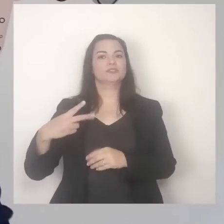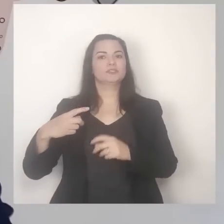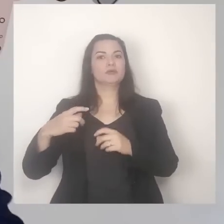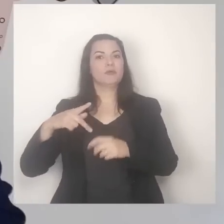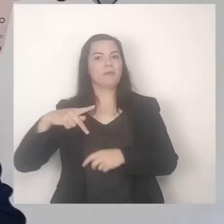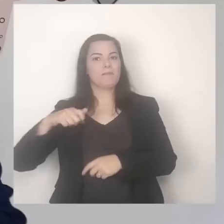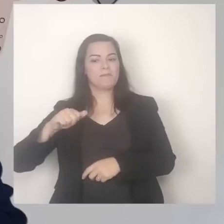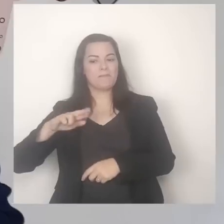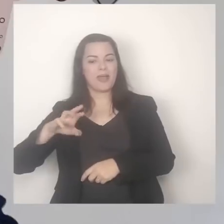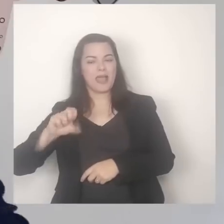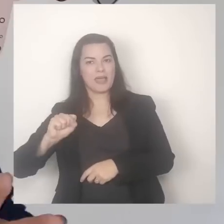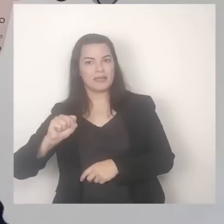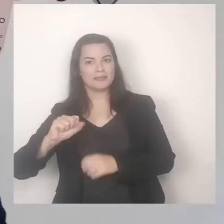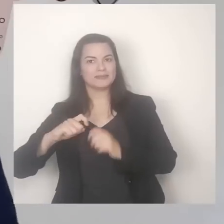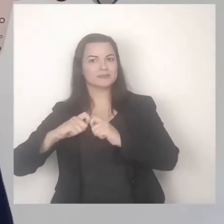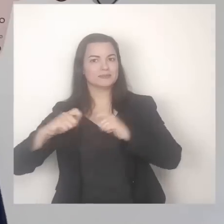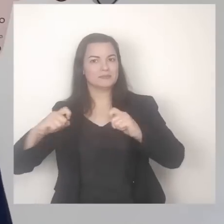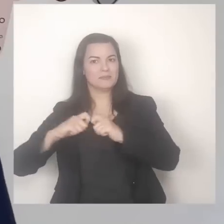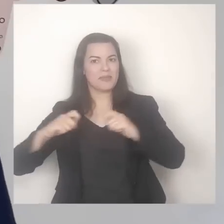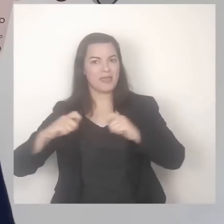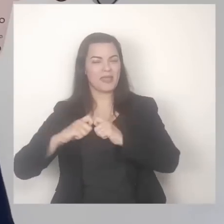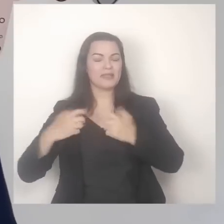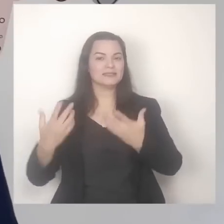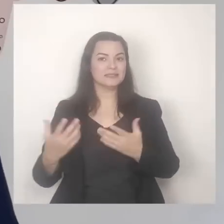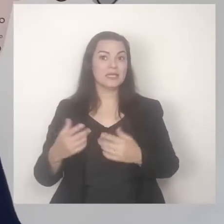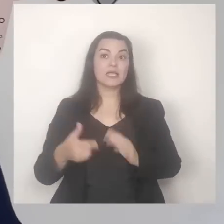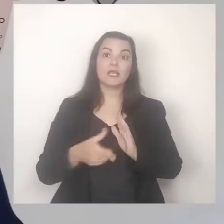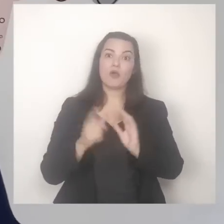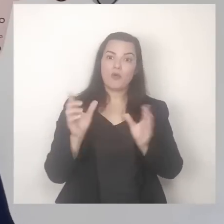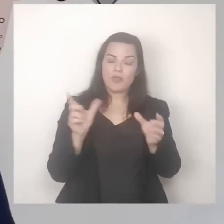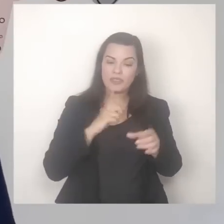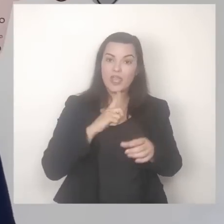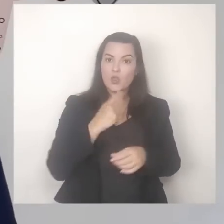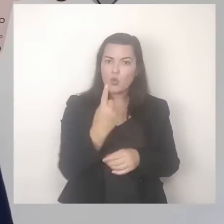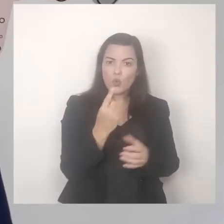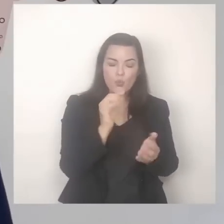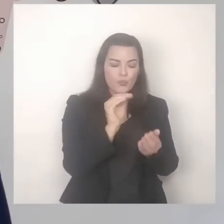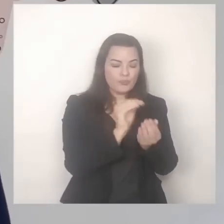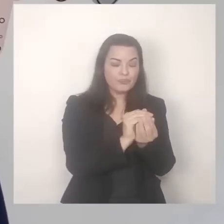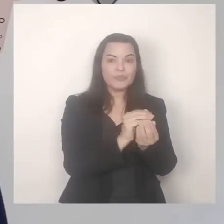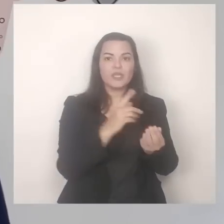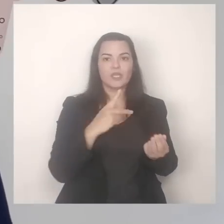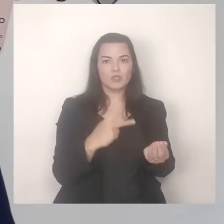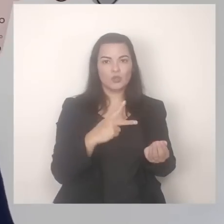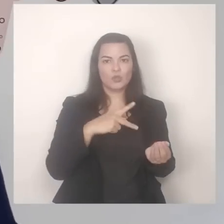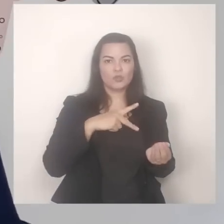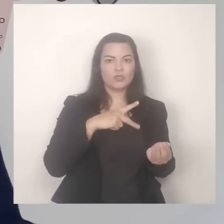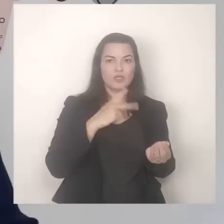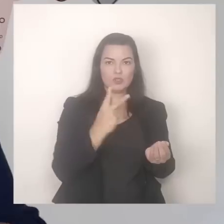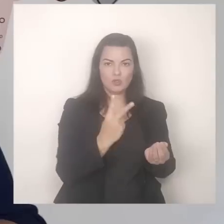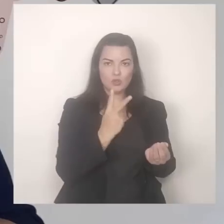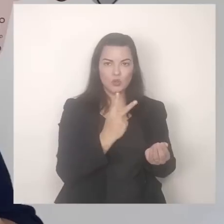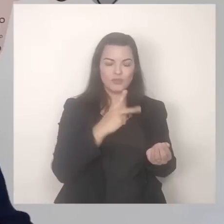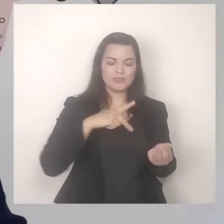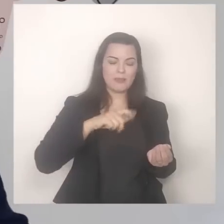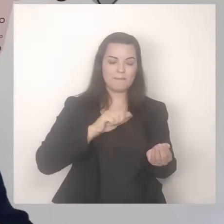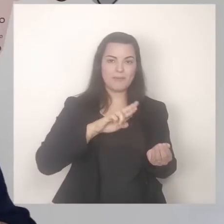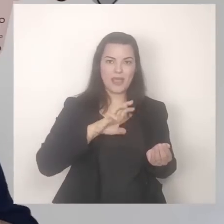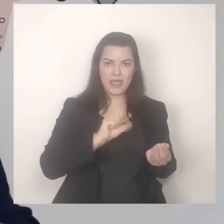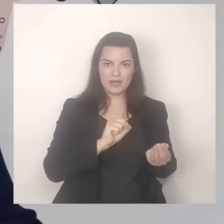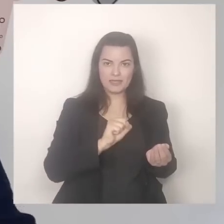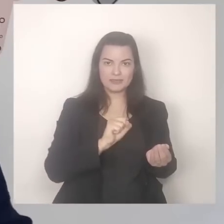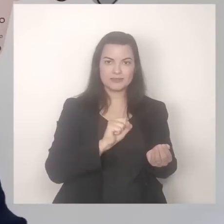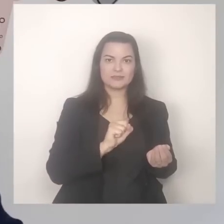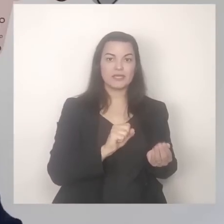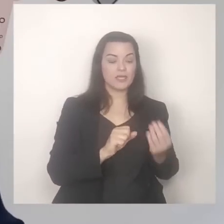meias. Então, você vai ficar com uma bola de meia pequenininha, com 2 pares só. Uma outra